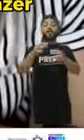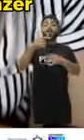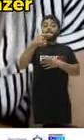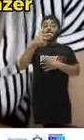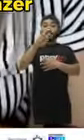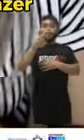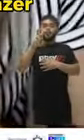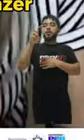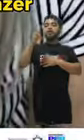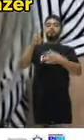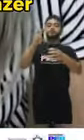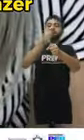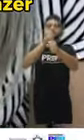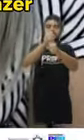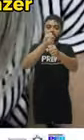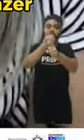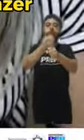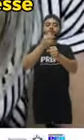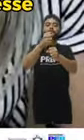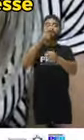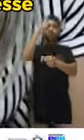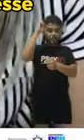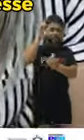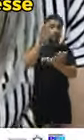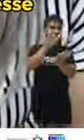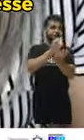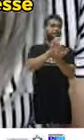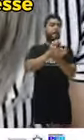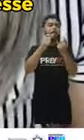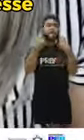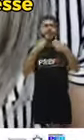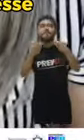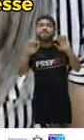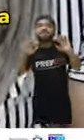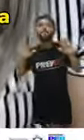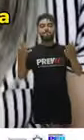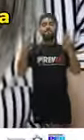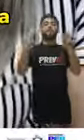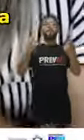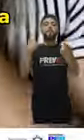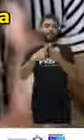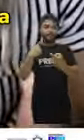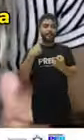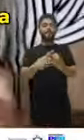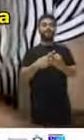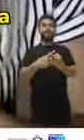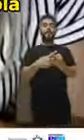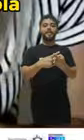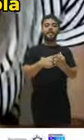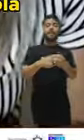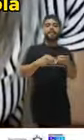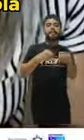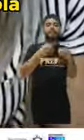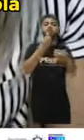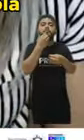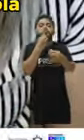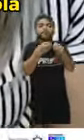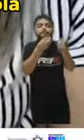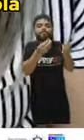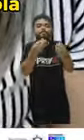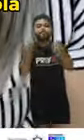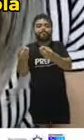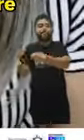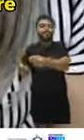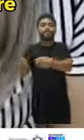realmente é da gente fazer uma festa. Porque o projeto, né, a essência do Prevup realmente é oportunizar para os alunos de